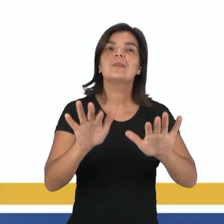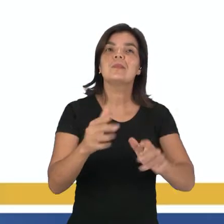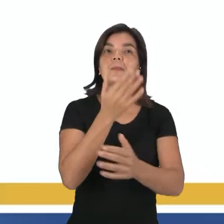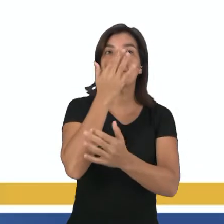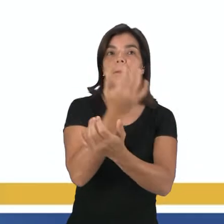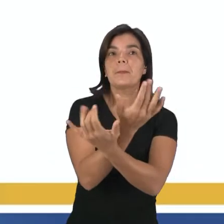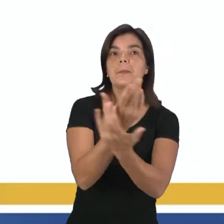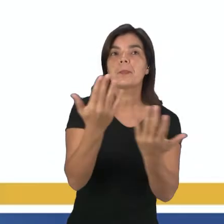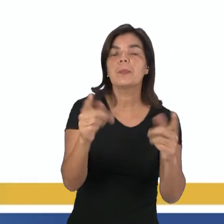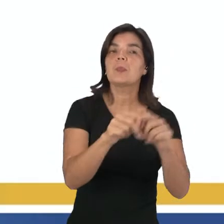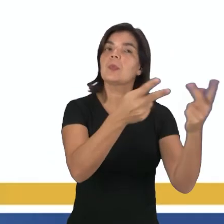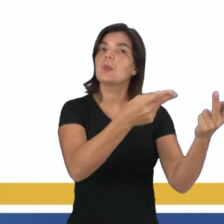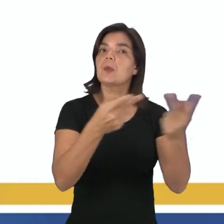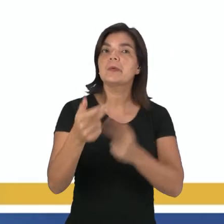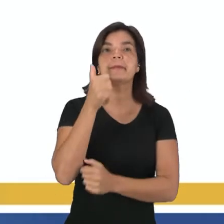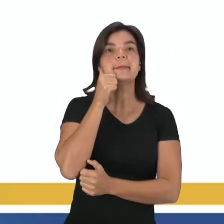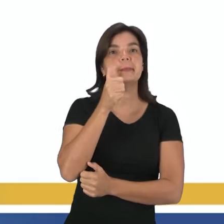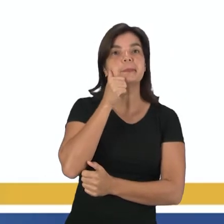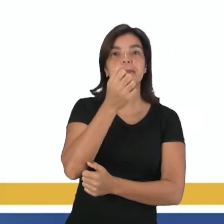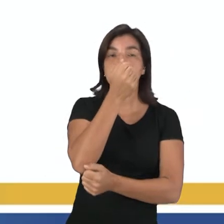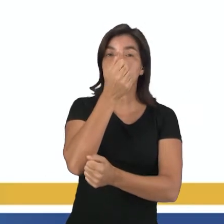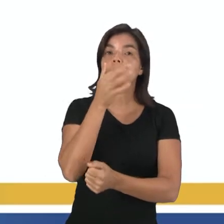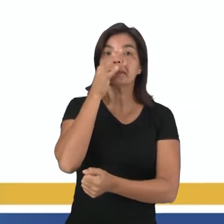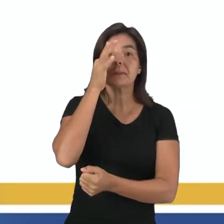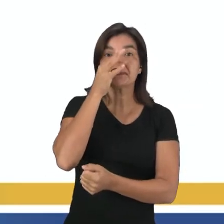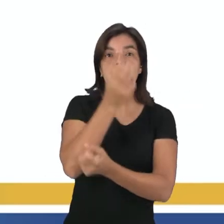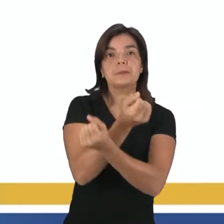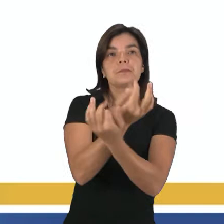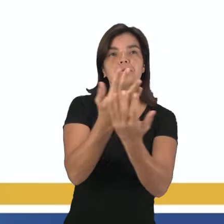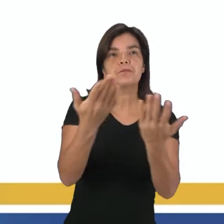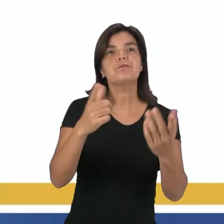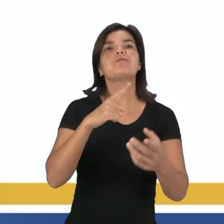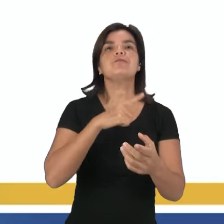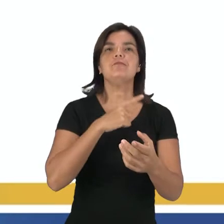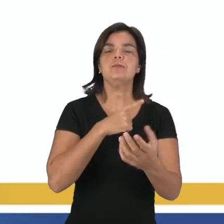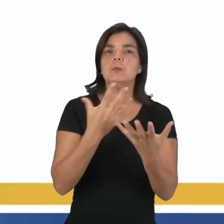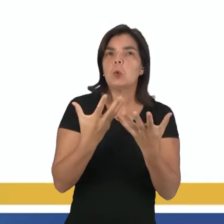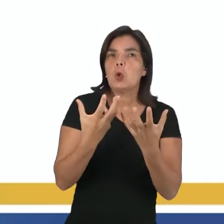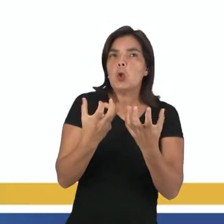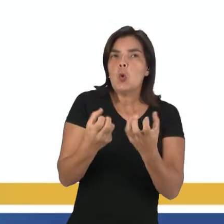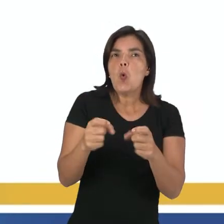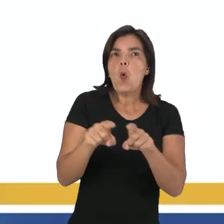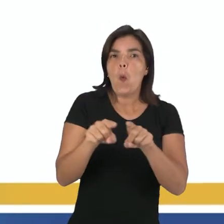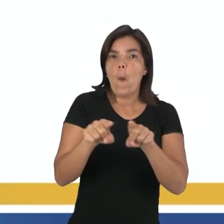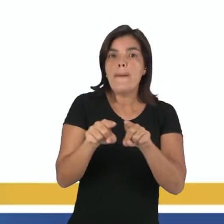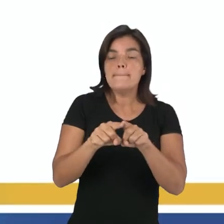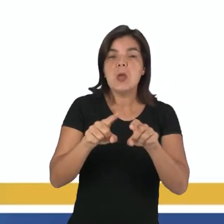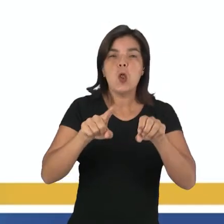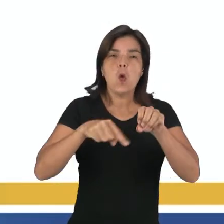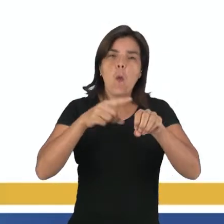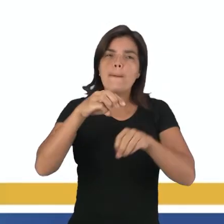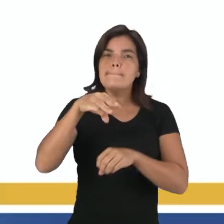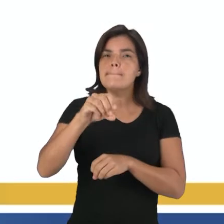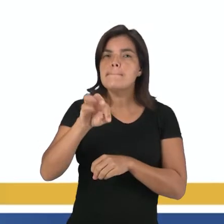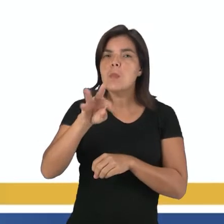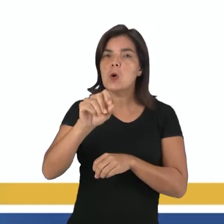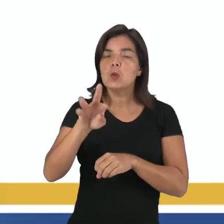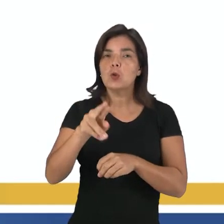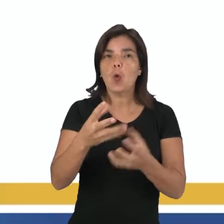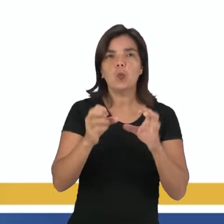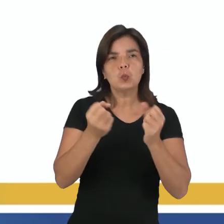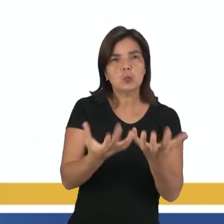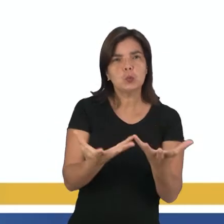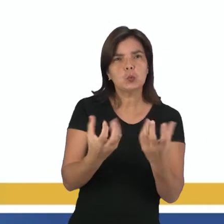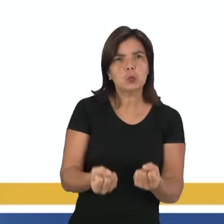para as mulheres convidadas. As flores, no entanto, teriam sido sugadas pelo motor do avião no momento em que